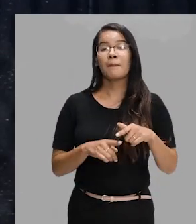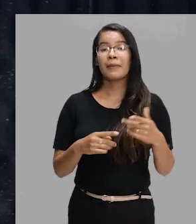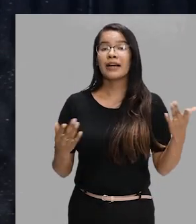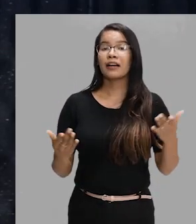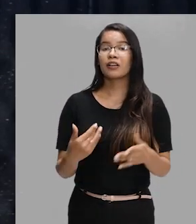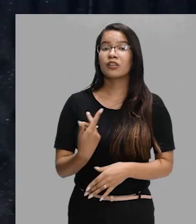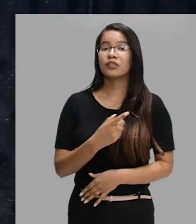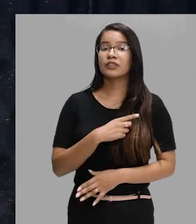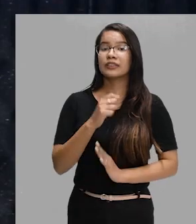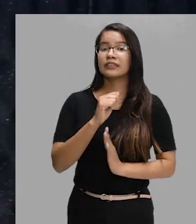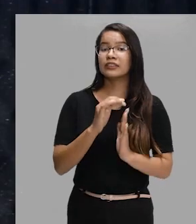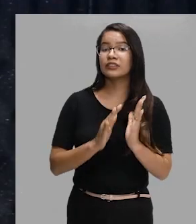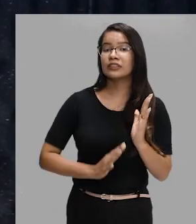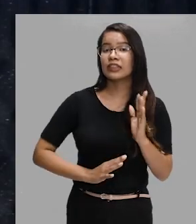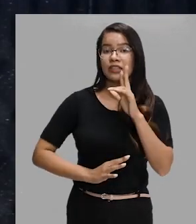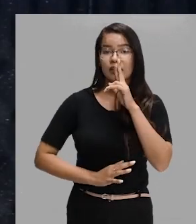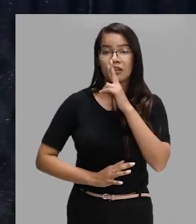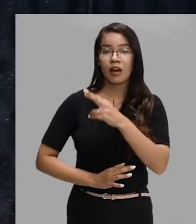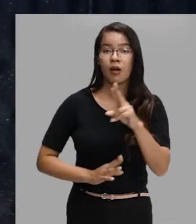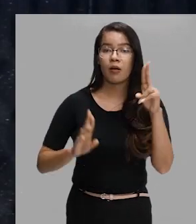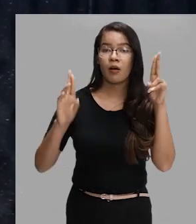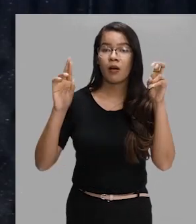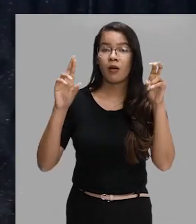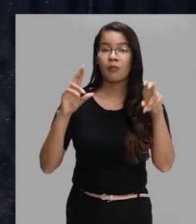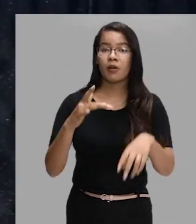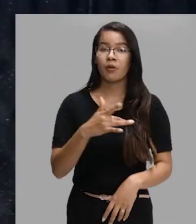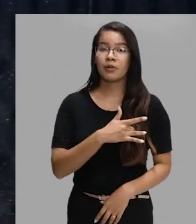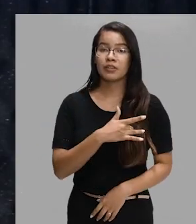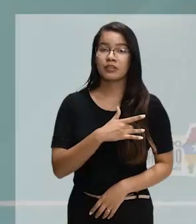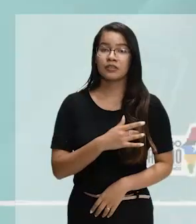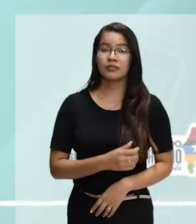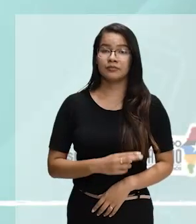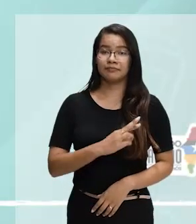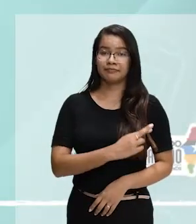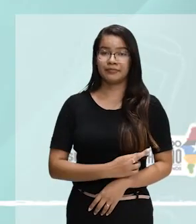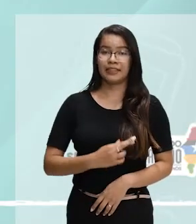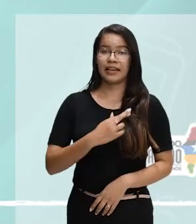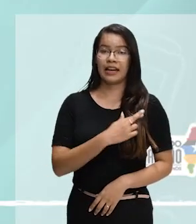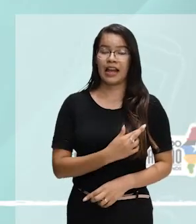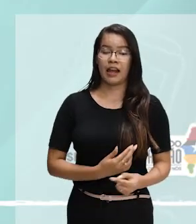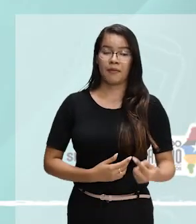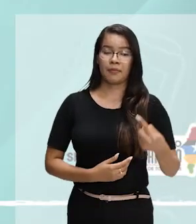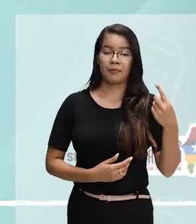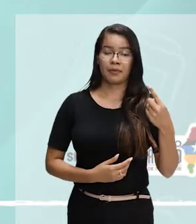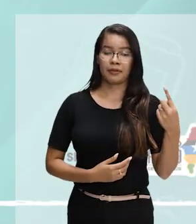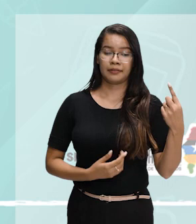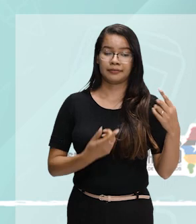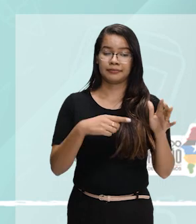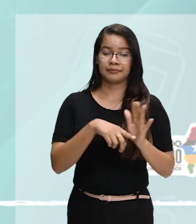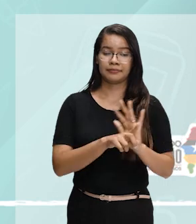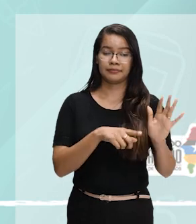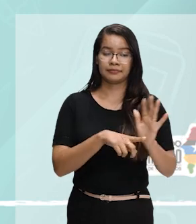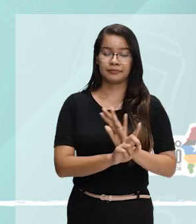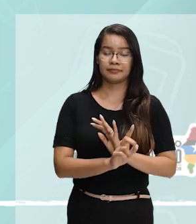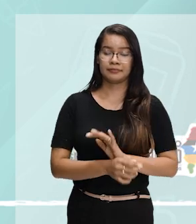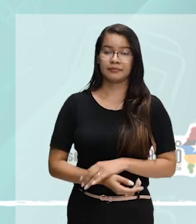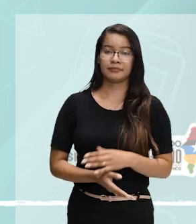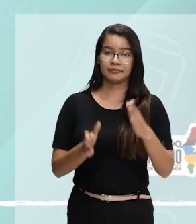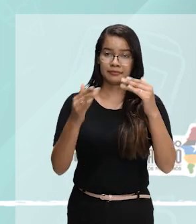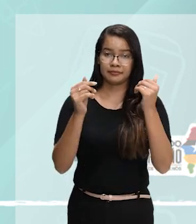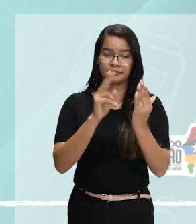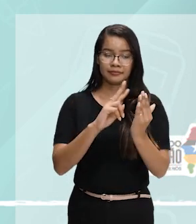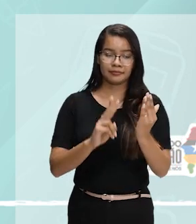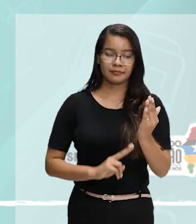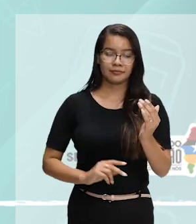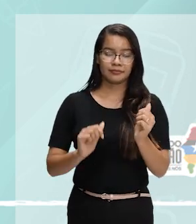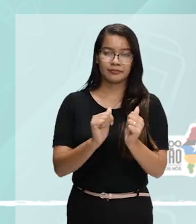exercitar ainda sobre romantismo, tá? Primeira questão aí dos exercícios. Vocês vão lendo, tá, gente? Acompanha aí que eu for